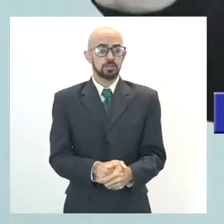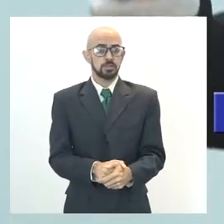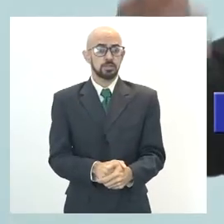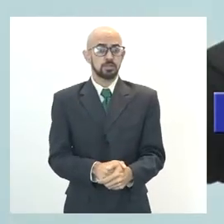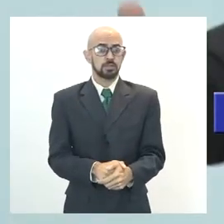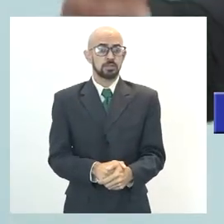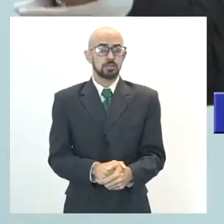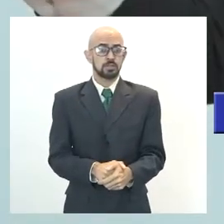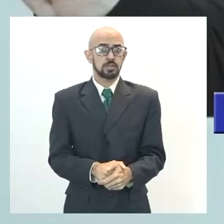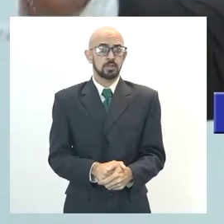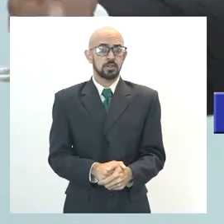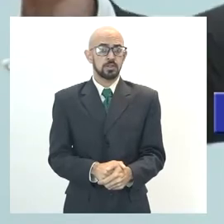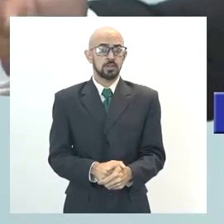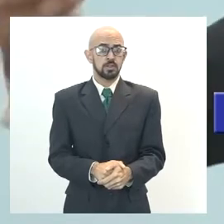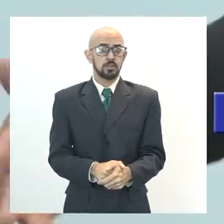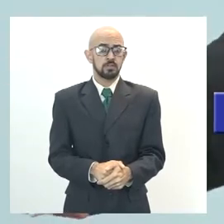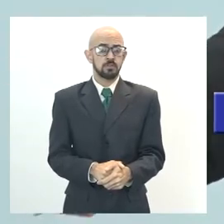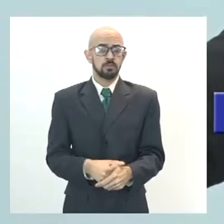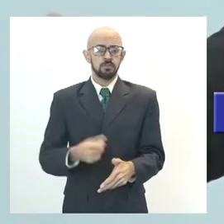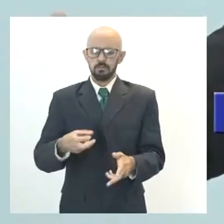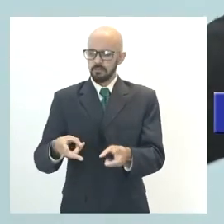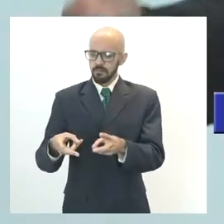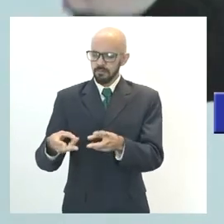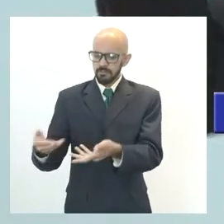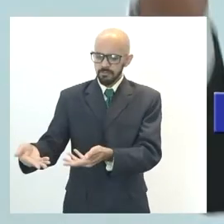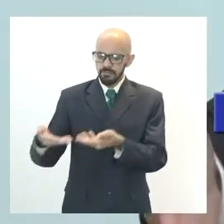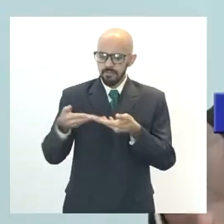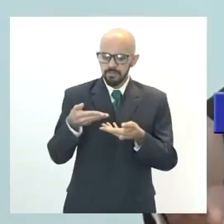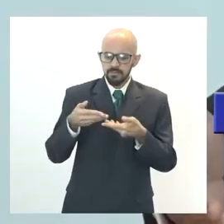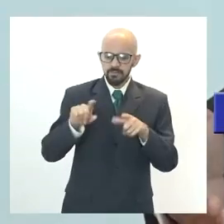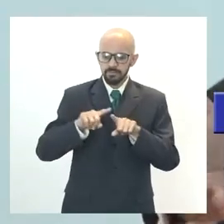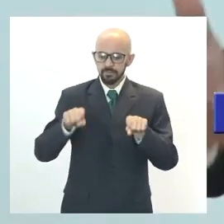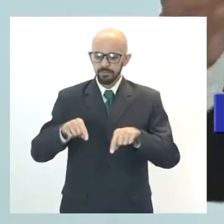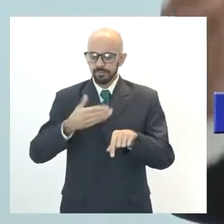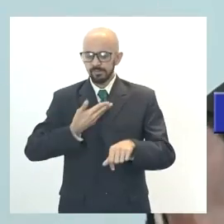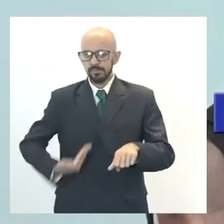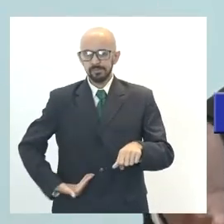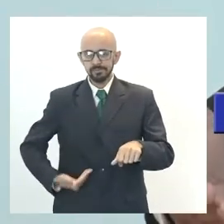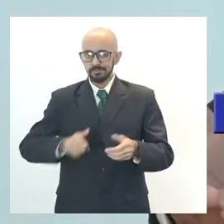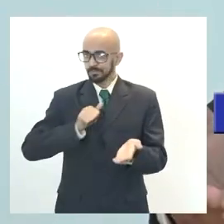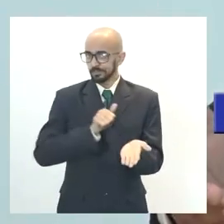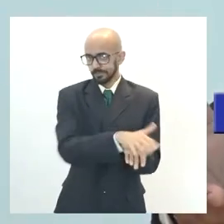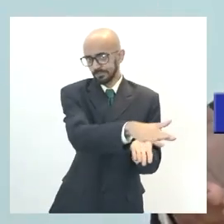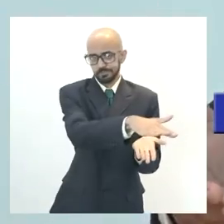devemos Live rio que você receber os servidores públicos que são exonerados